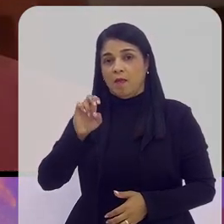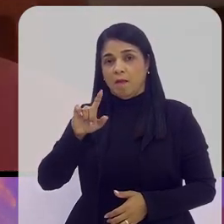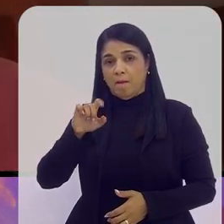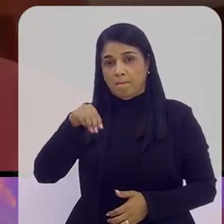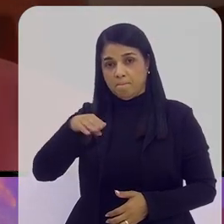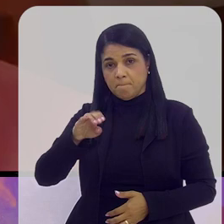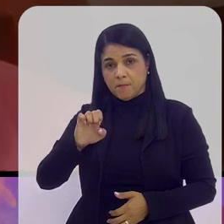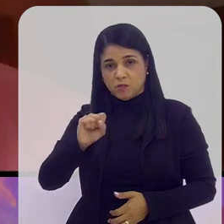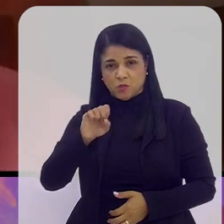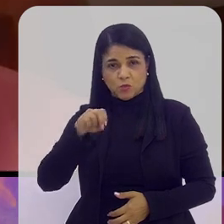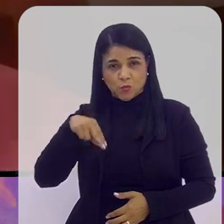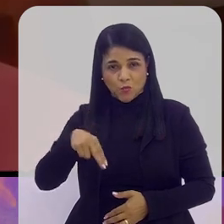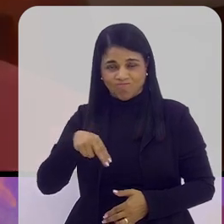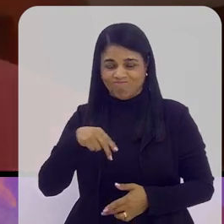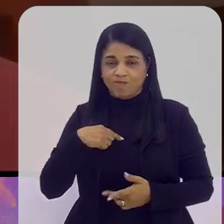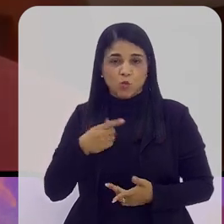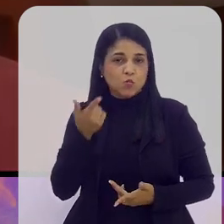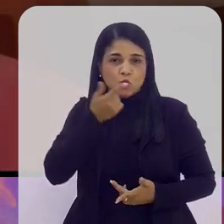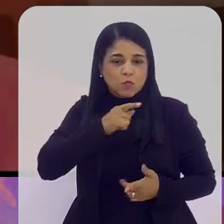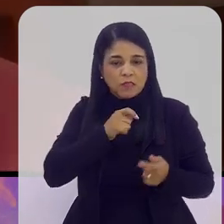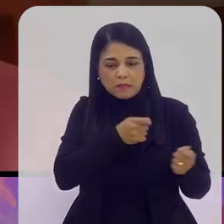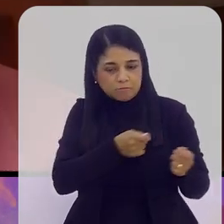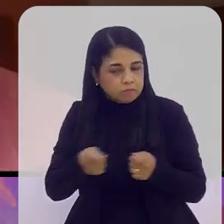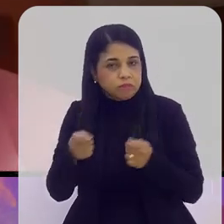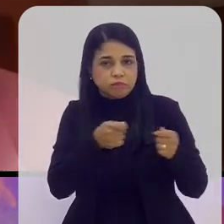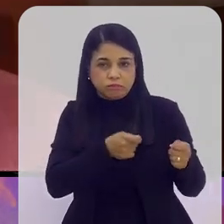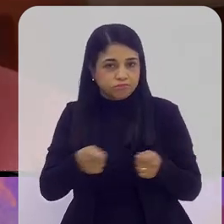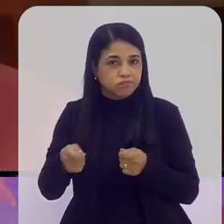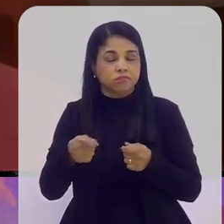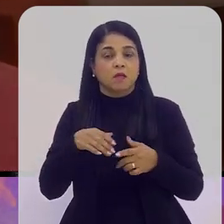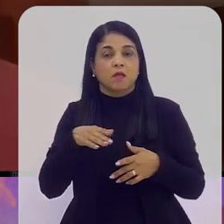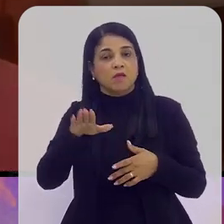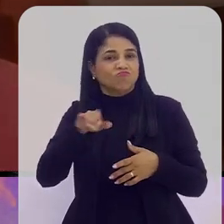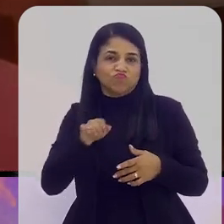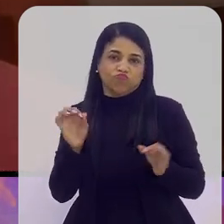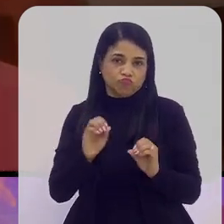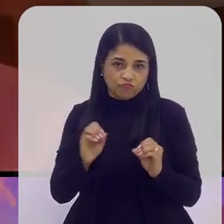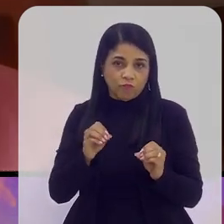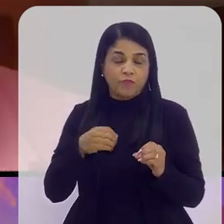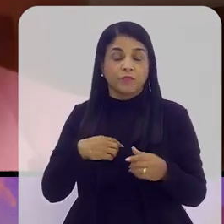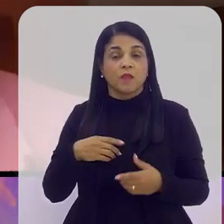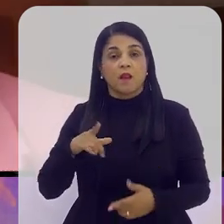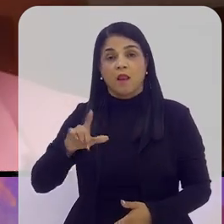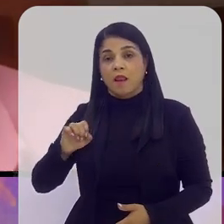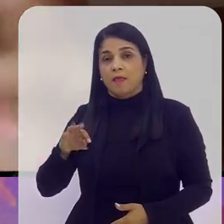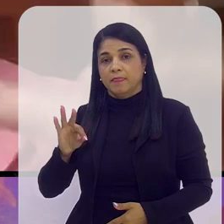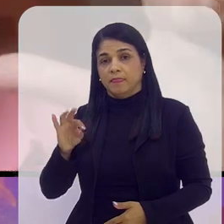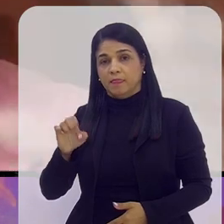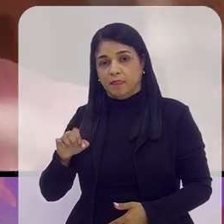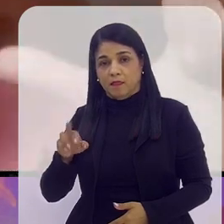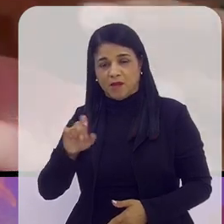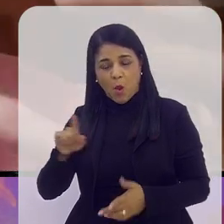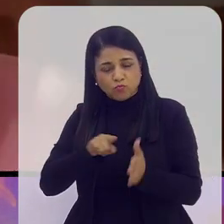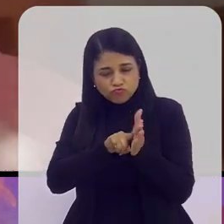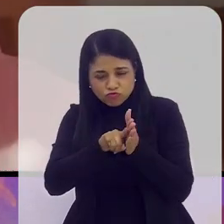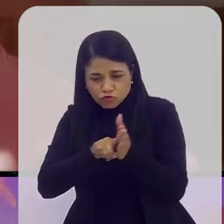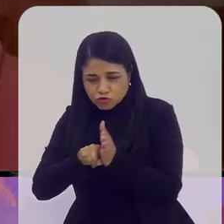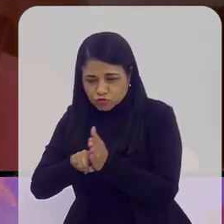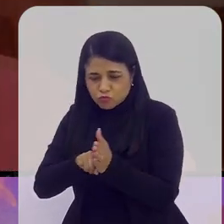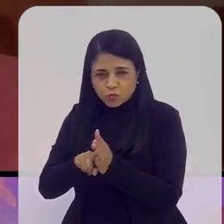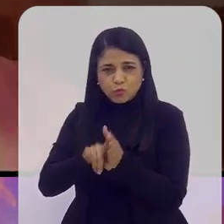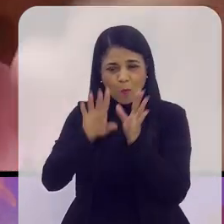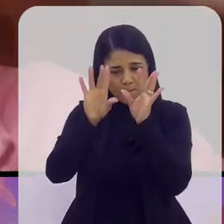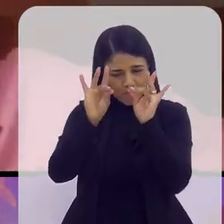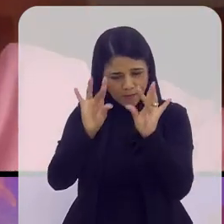consegue ter uma regularidade, por isso não é chamado. Acho que a lateral direita da seleção demandaria um estudo